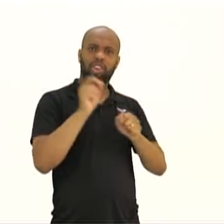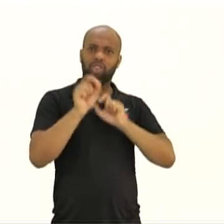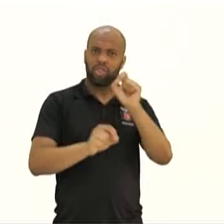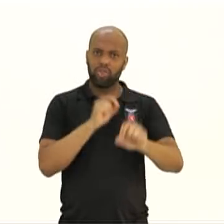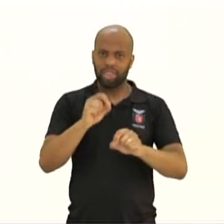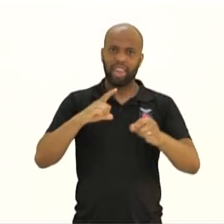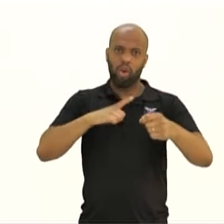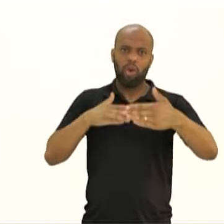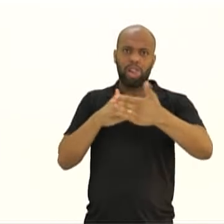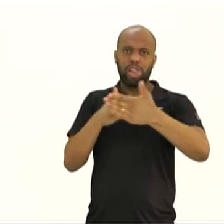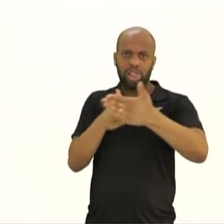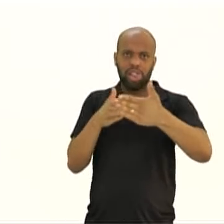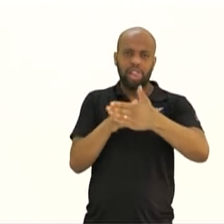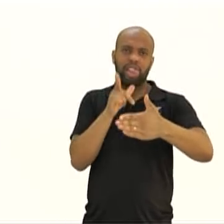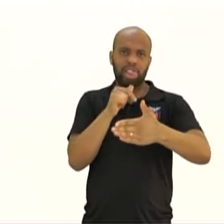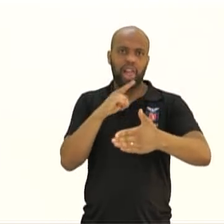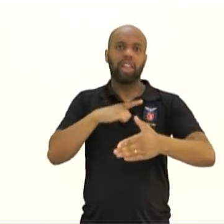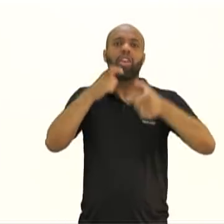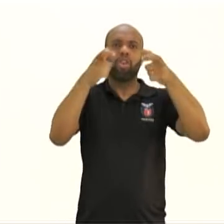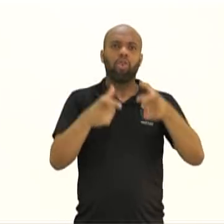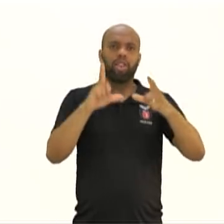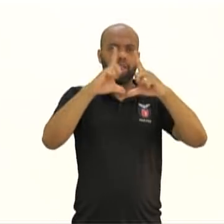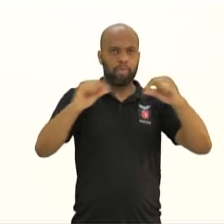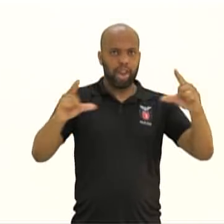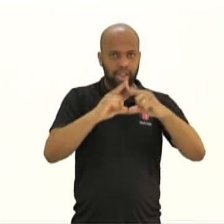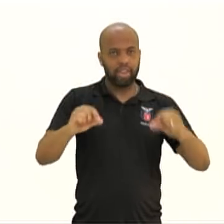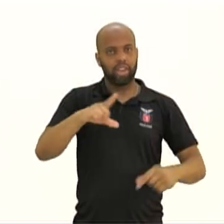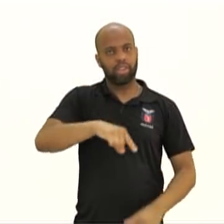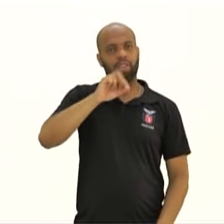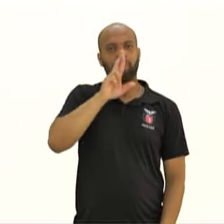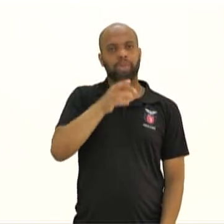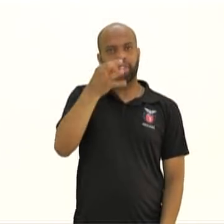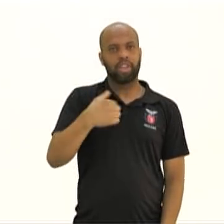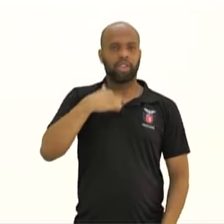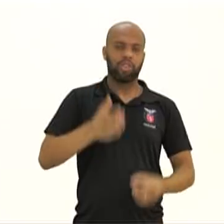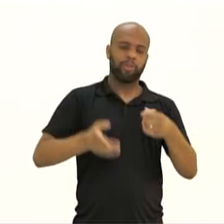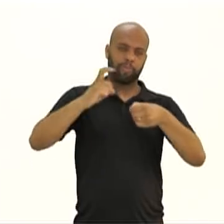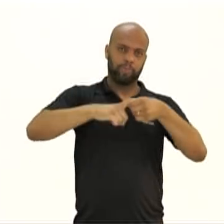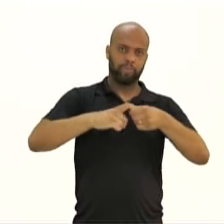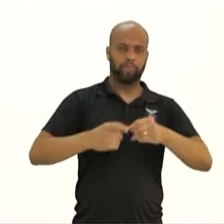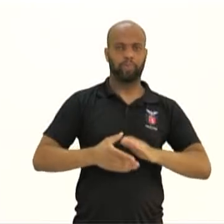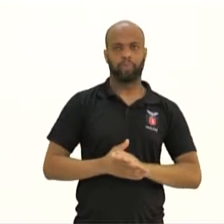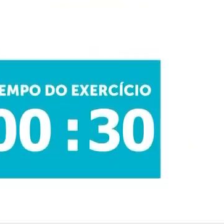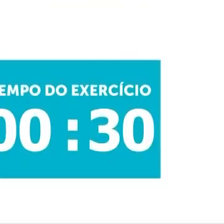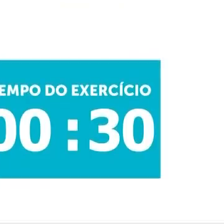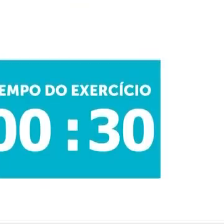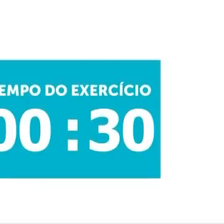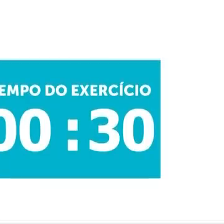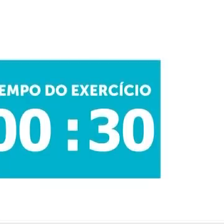indústria aeronáutica sediada em Brasília. Marque a alternativa correta, volto no instantinho.